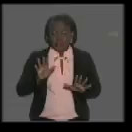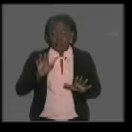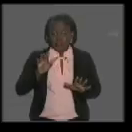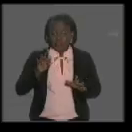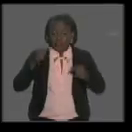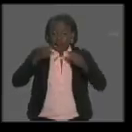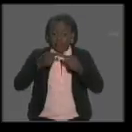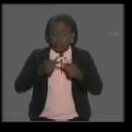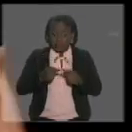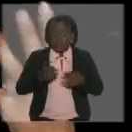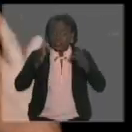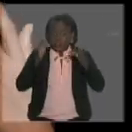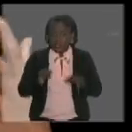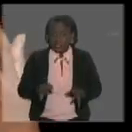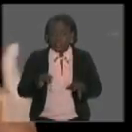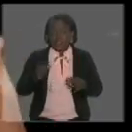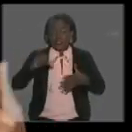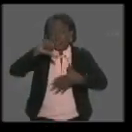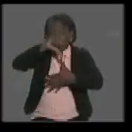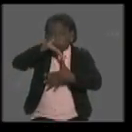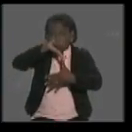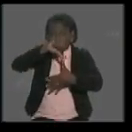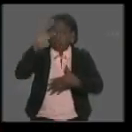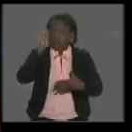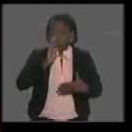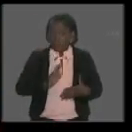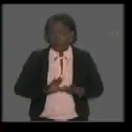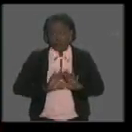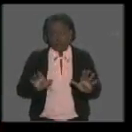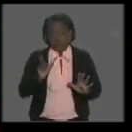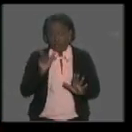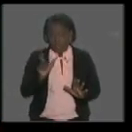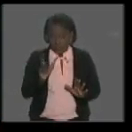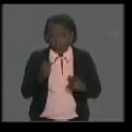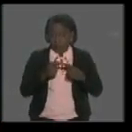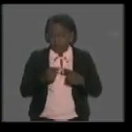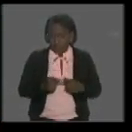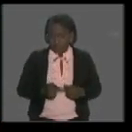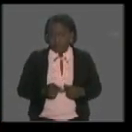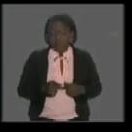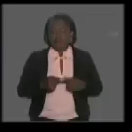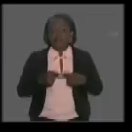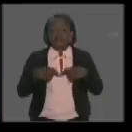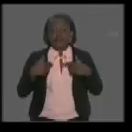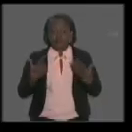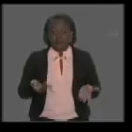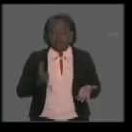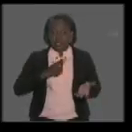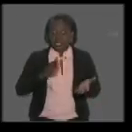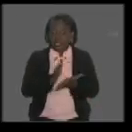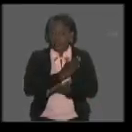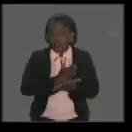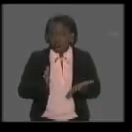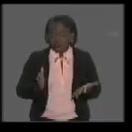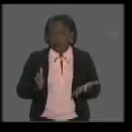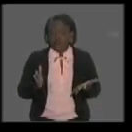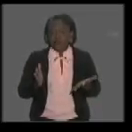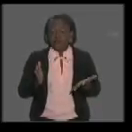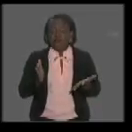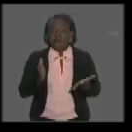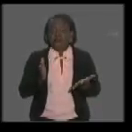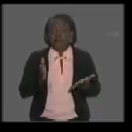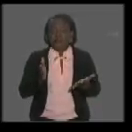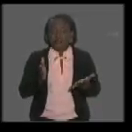é um pouco específico mais ou menos da América Latina ou do Brasil especificamente, né? Então, você tem algumas de nós